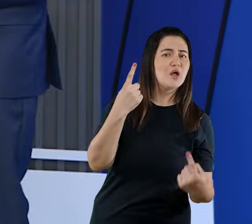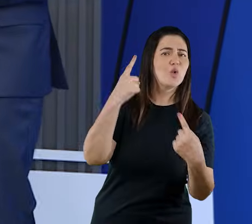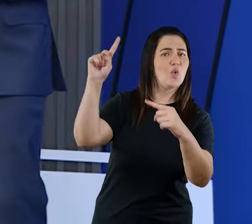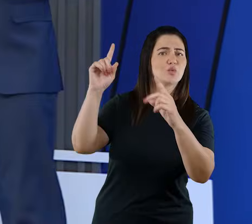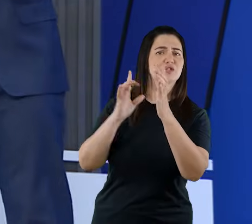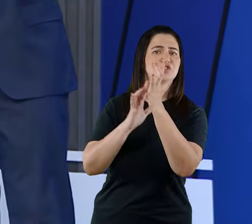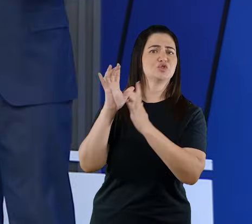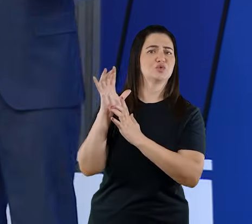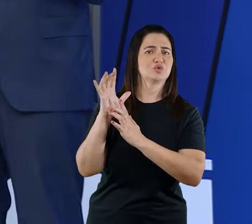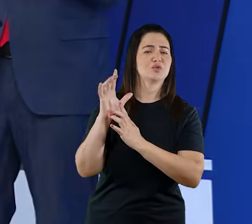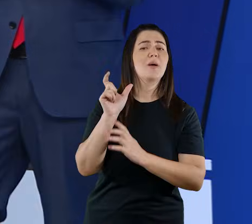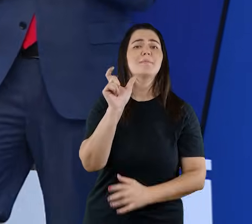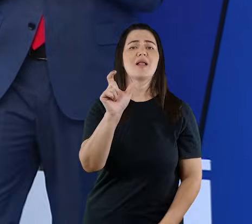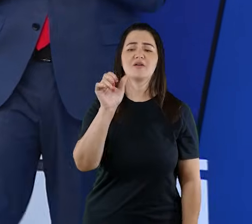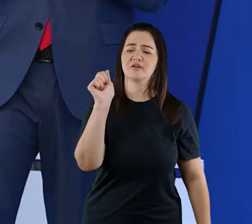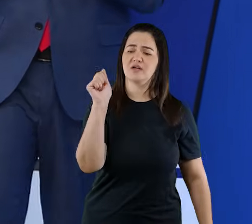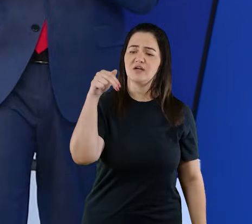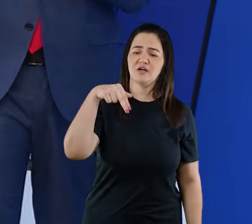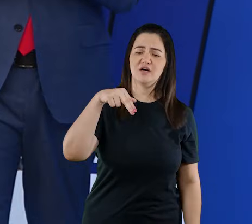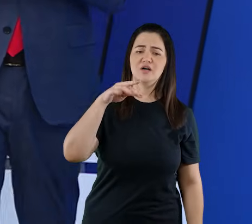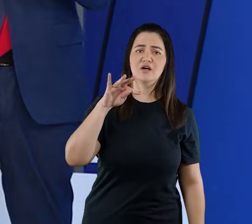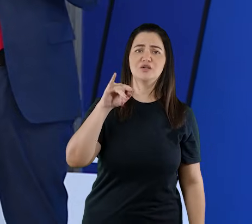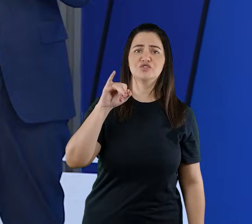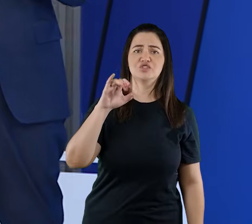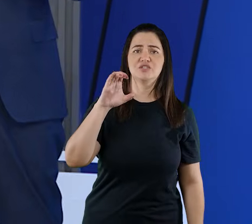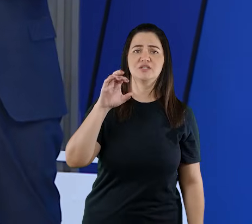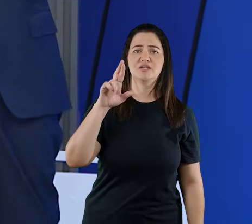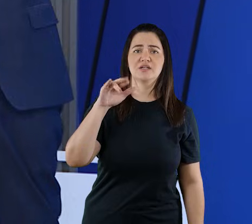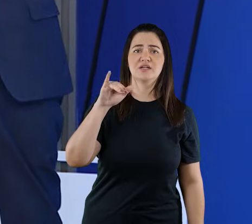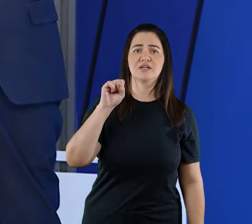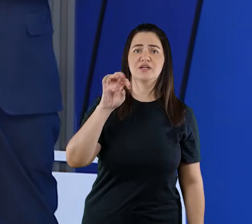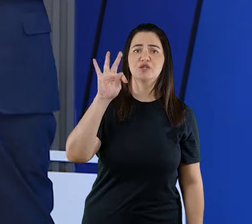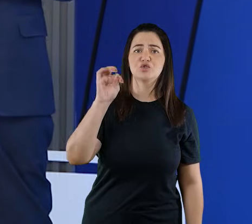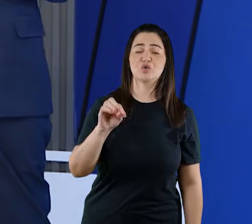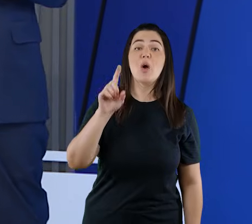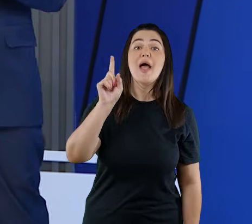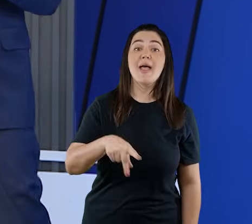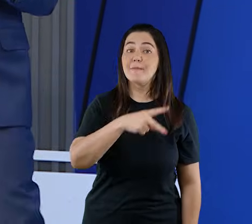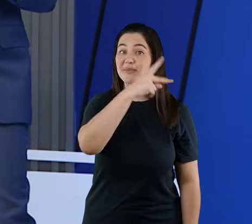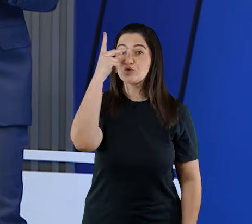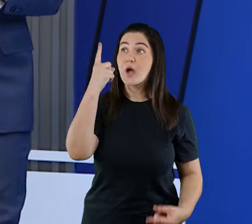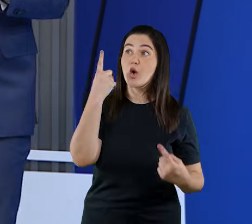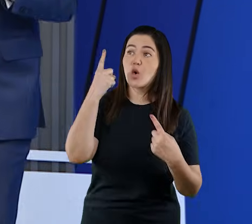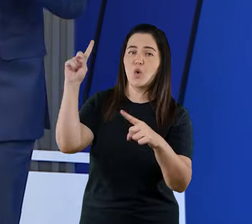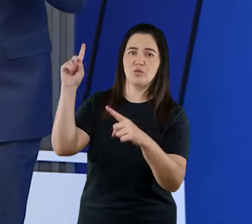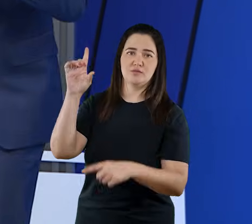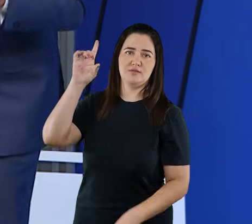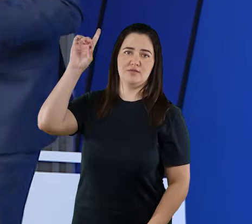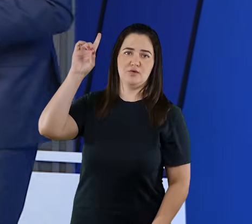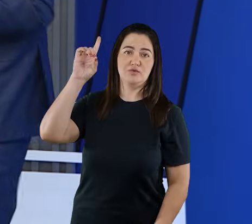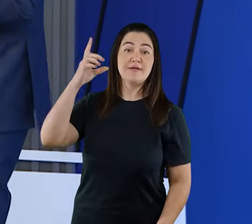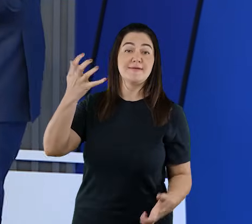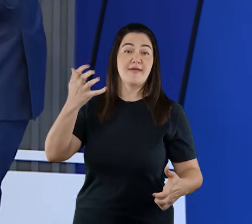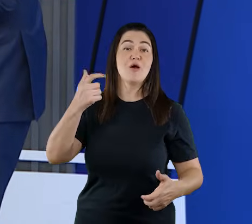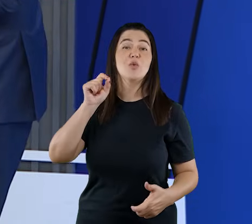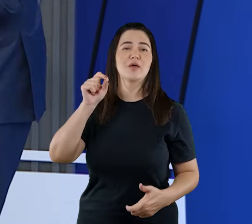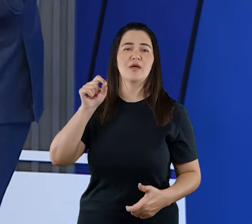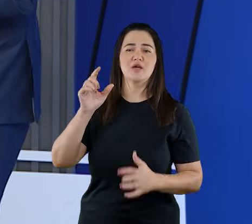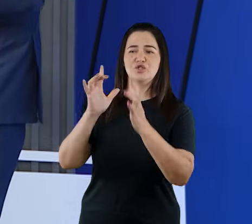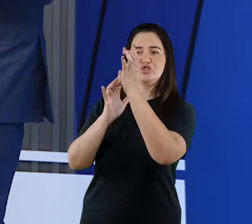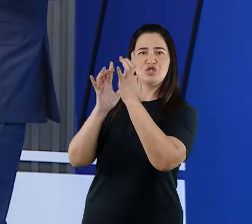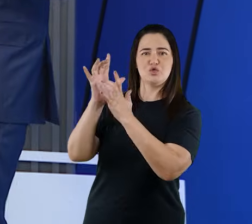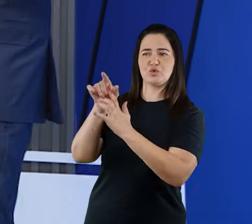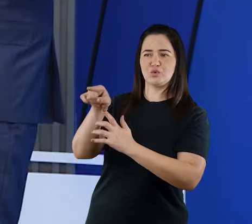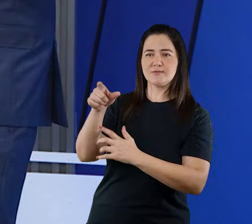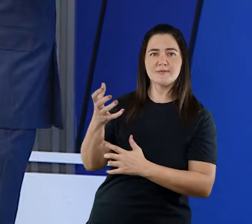anticristo. Olha, essa palavra aparece aqui para nós. Anticristo é aquele que se coloca no lugar de Cristo. Então, se fala algo